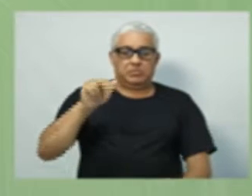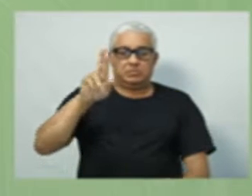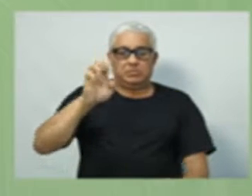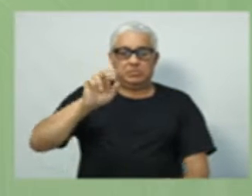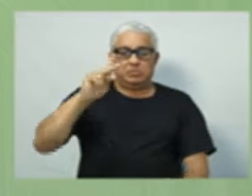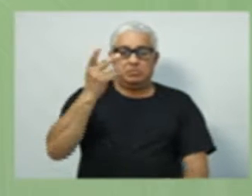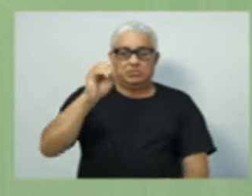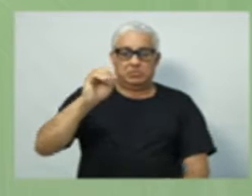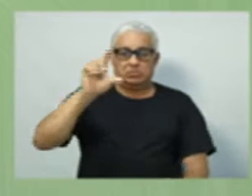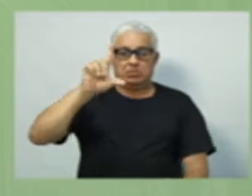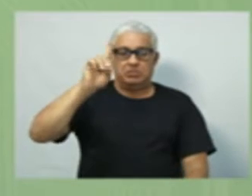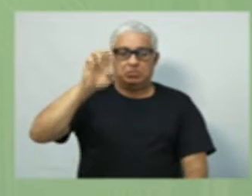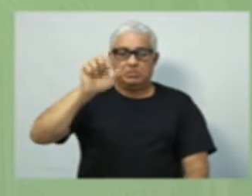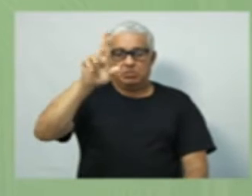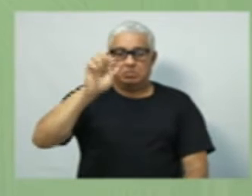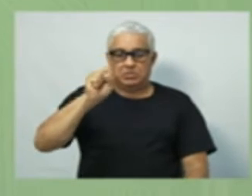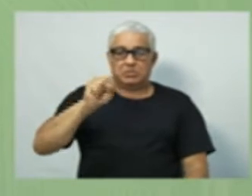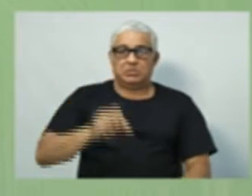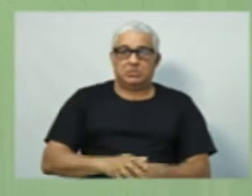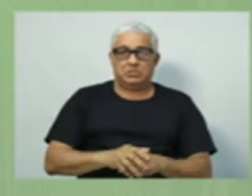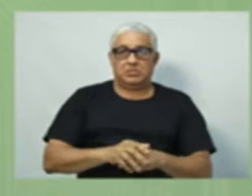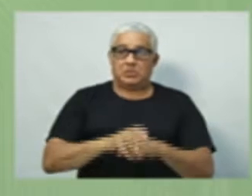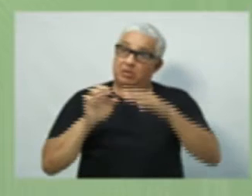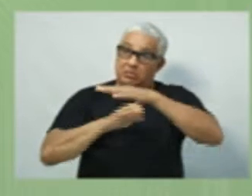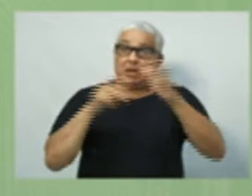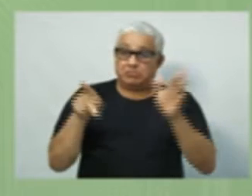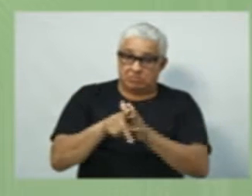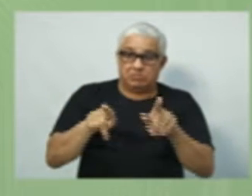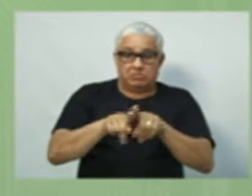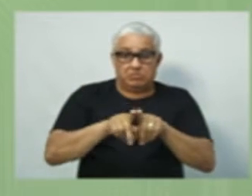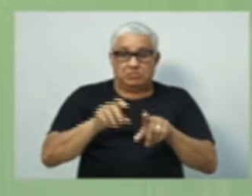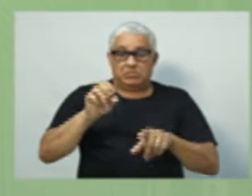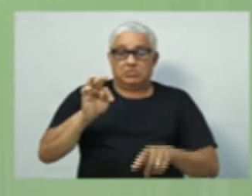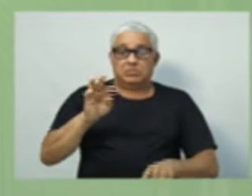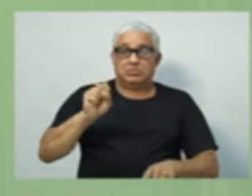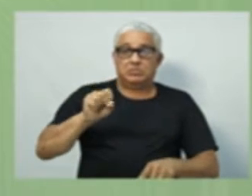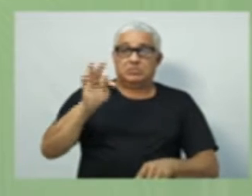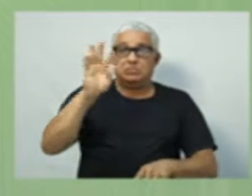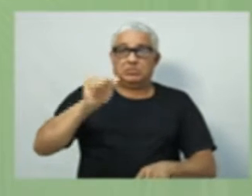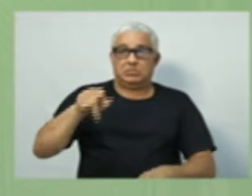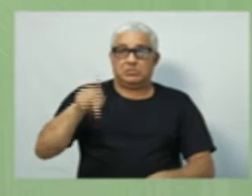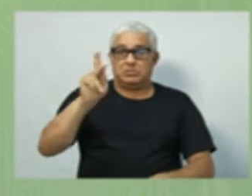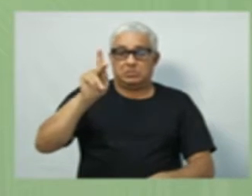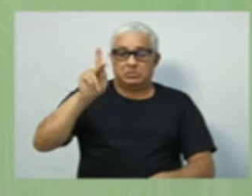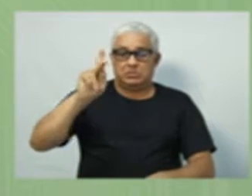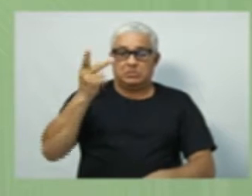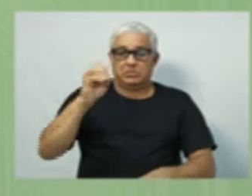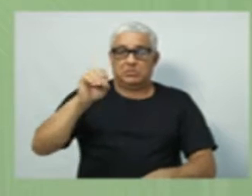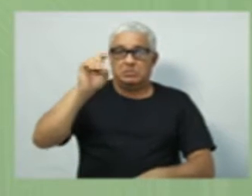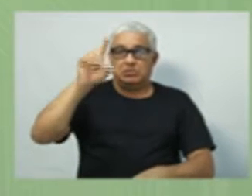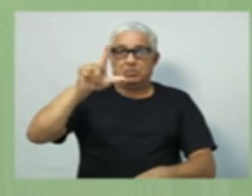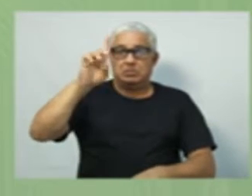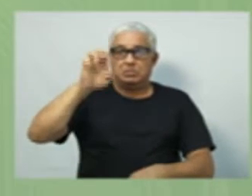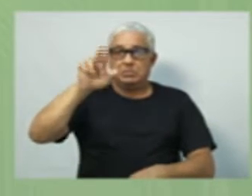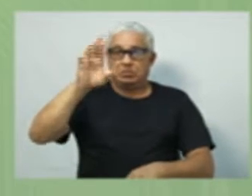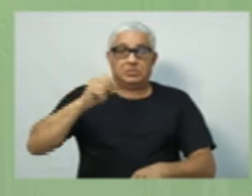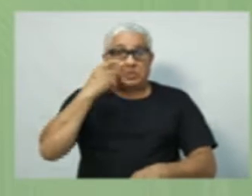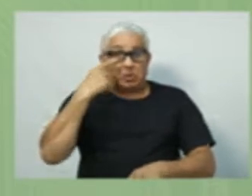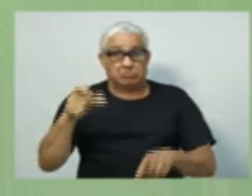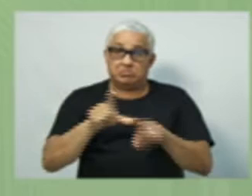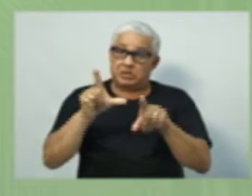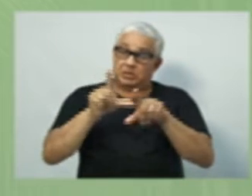empresa é e os take home são todo e qualquer parte que tem interesse em um determinado